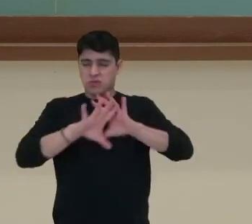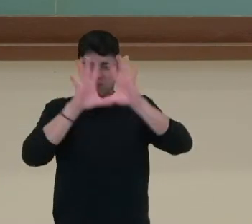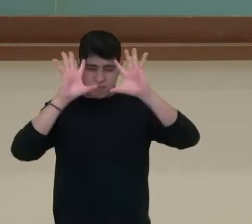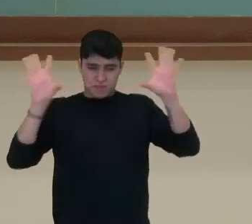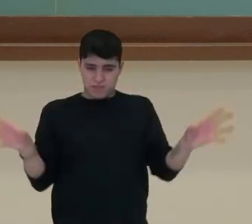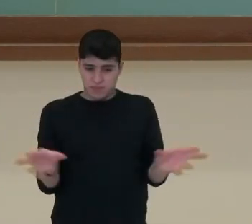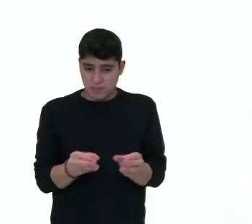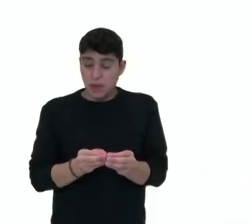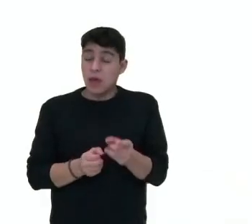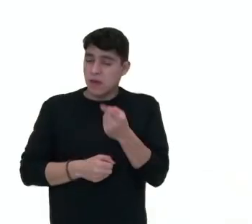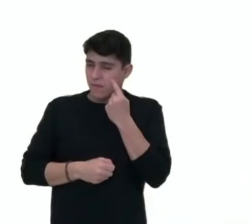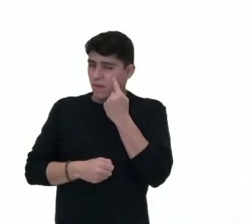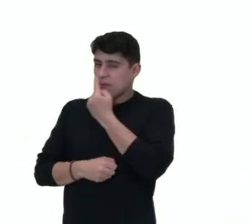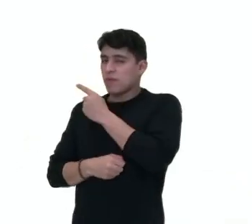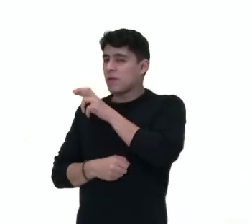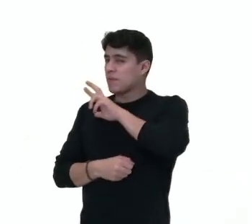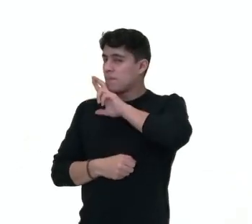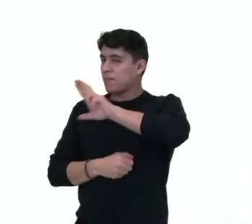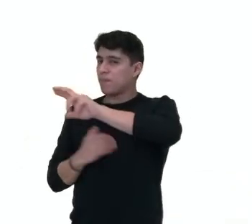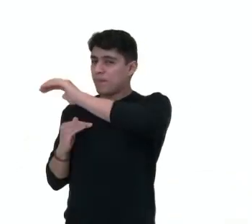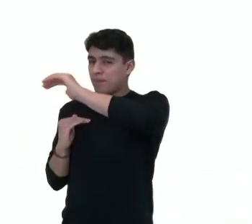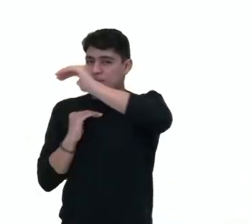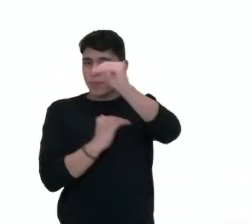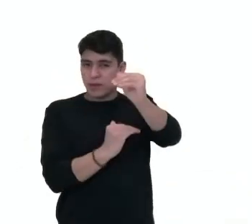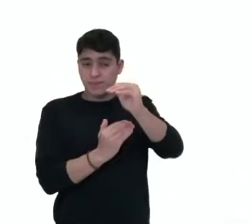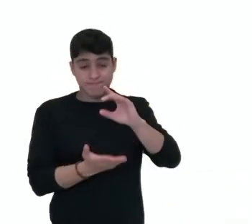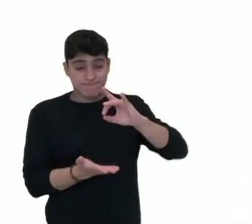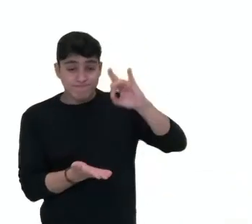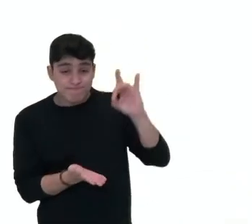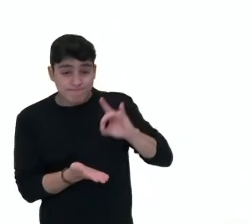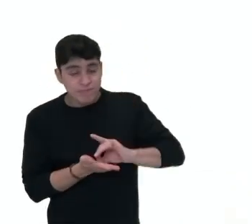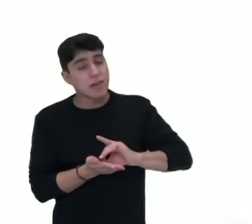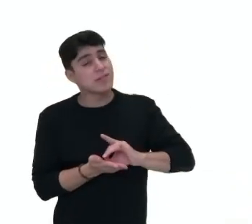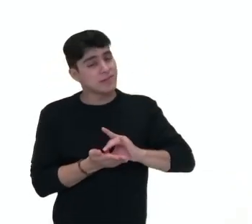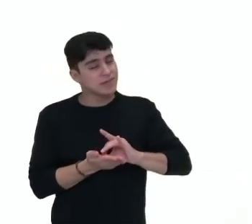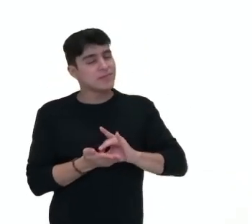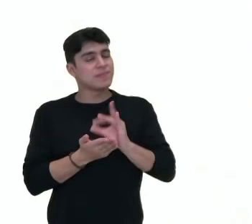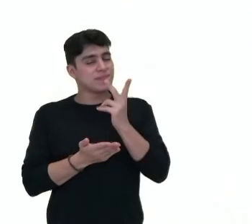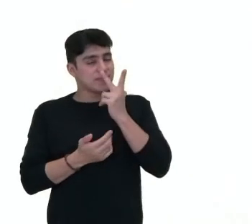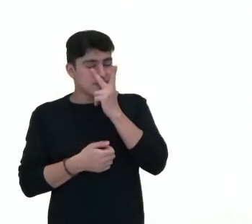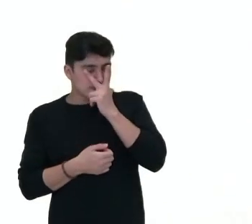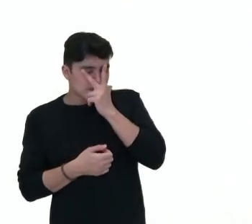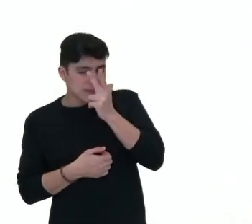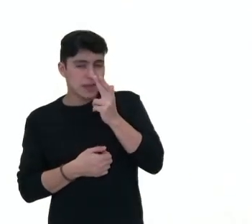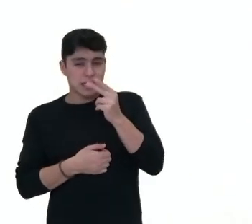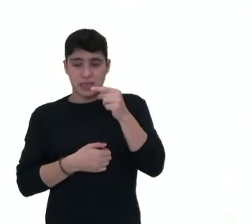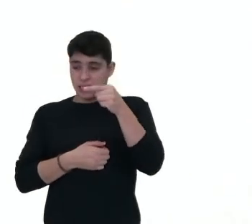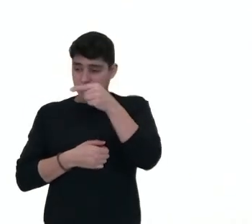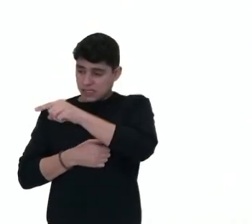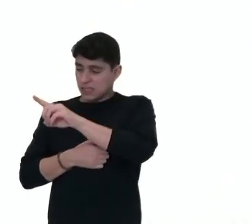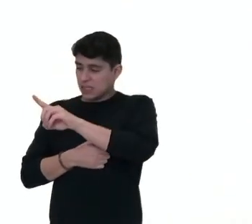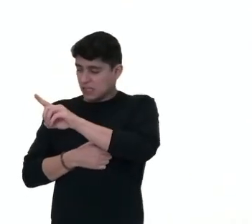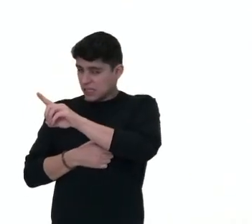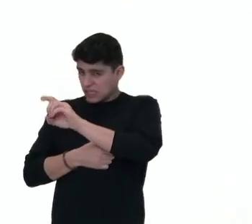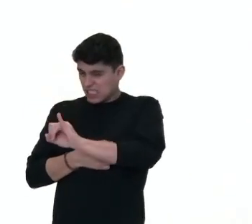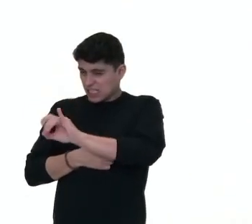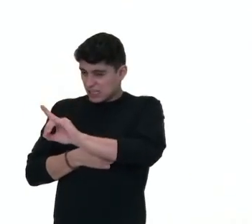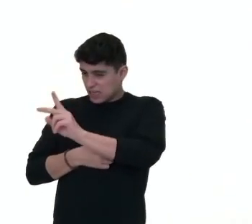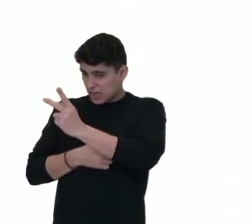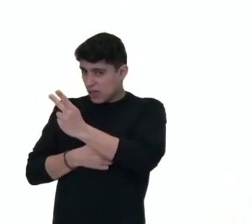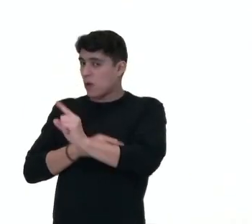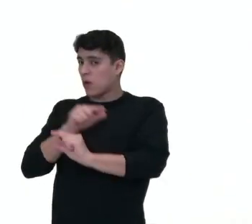Vamos lá? Muito bem. Então, olha só, nós esperamos que você tenha colocado aí que, baseado naquilo que nós já falamos,